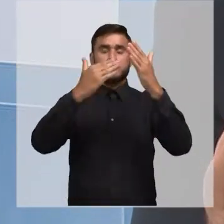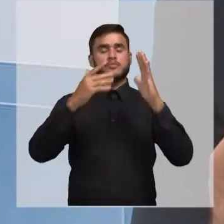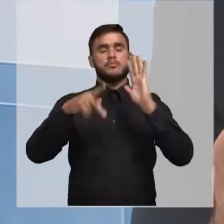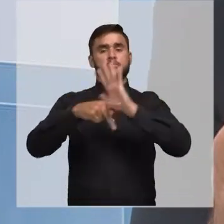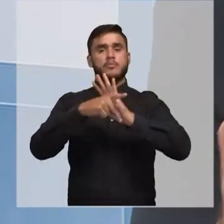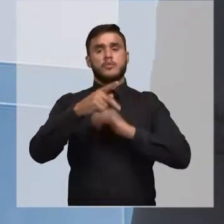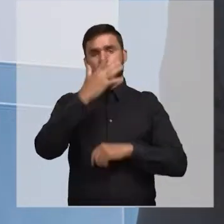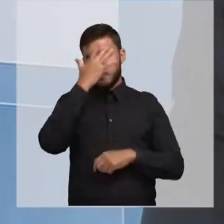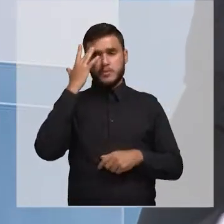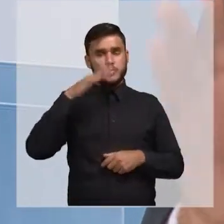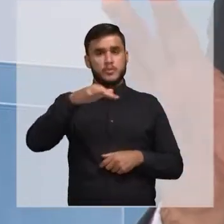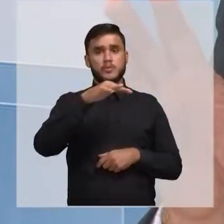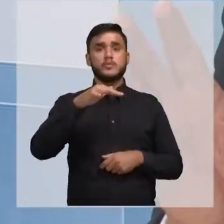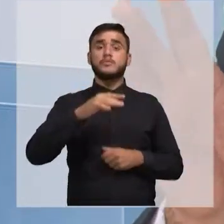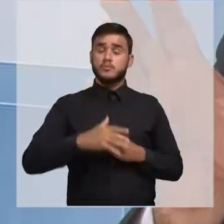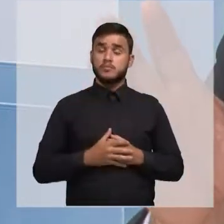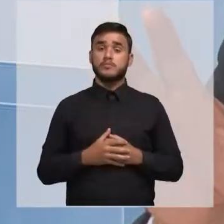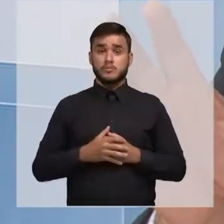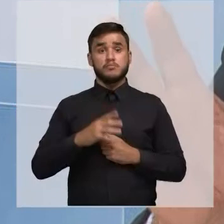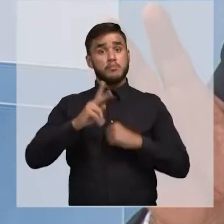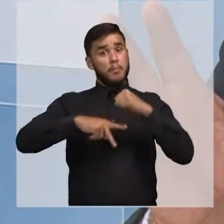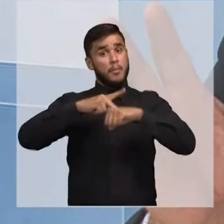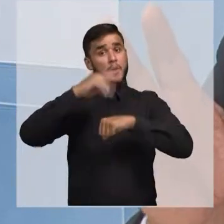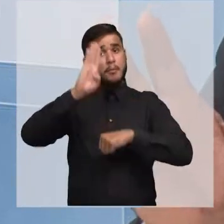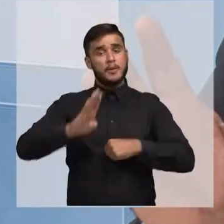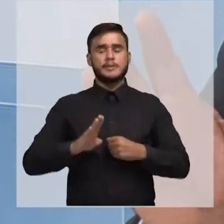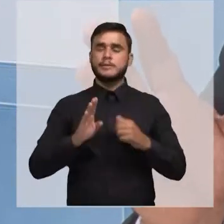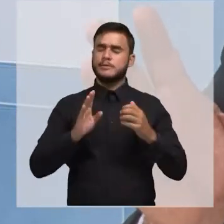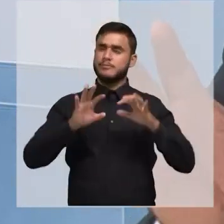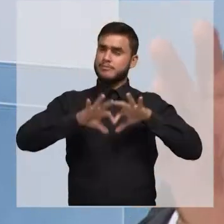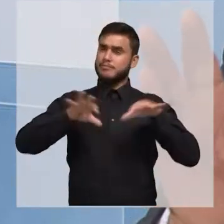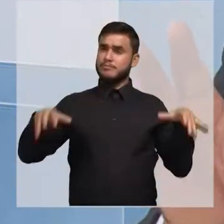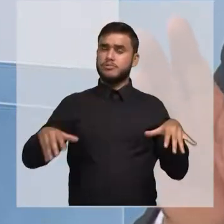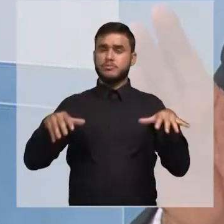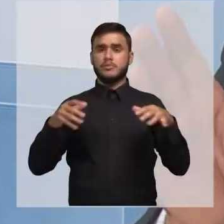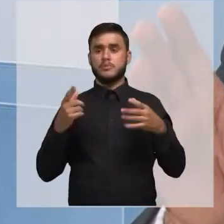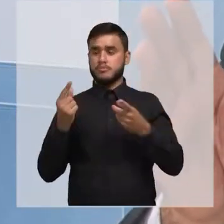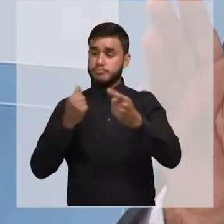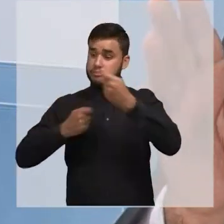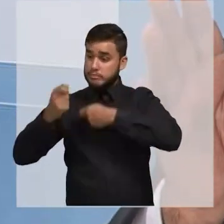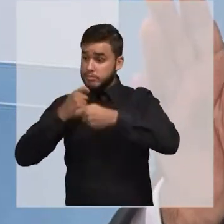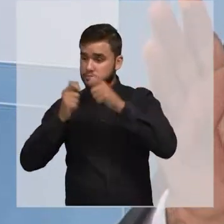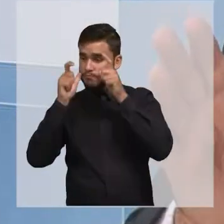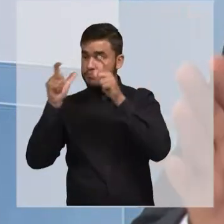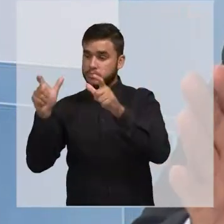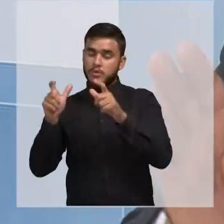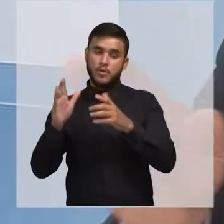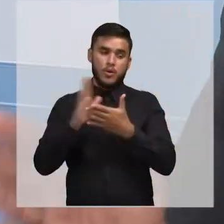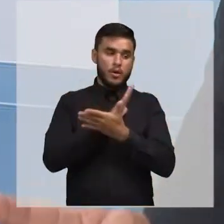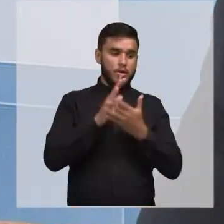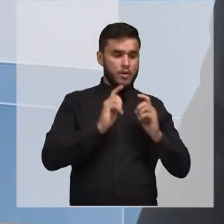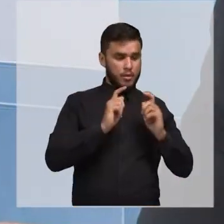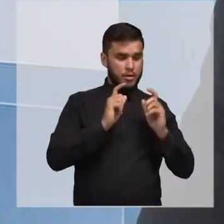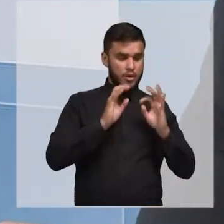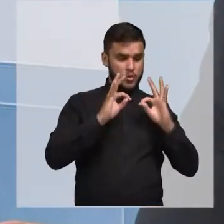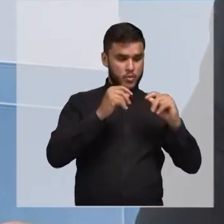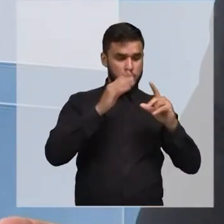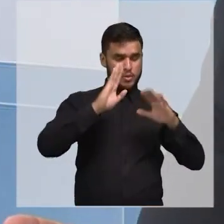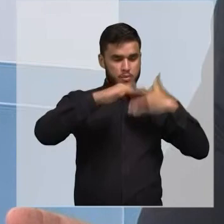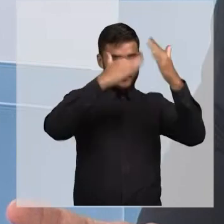país. Então, são duas coisas antagônicas, né? Se você for olhar para a economia, são dois pensadores distintos,